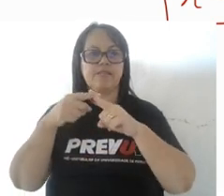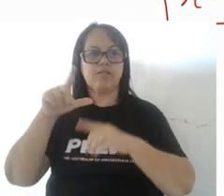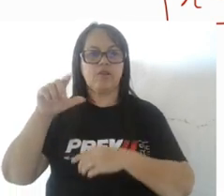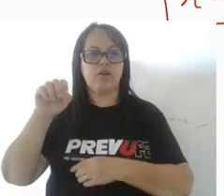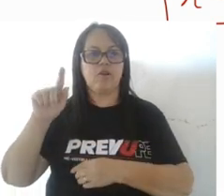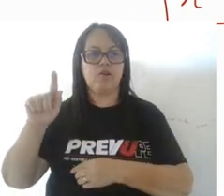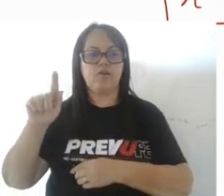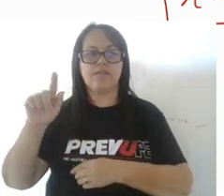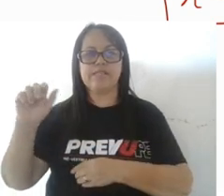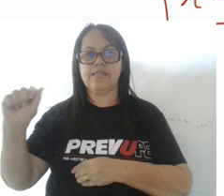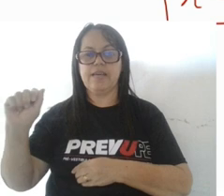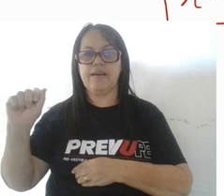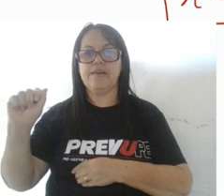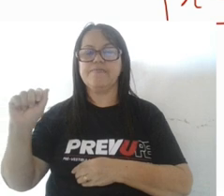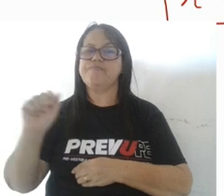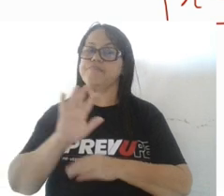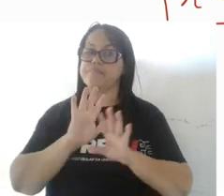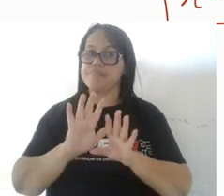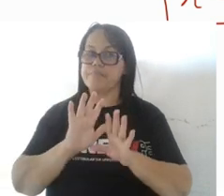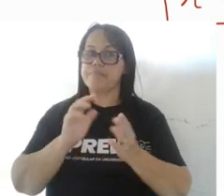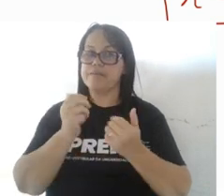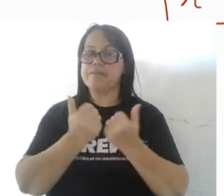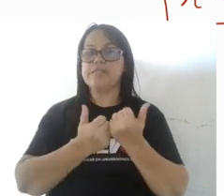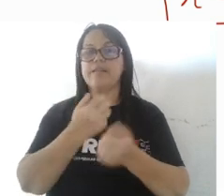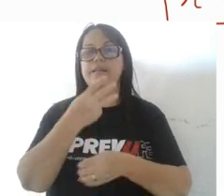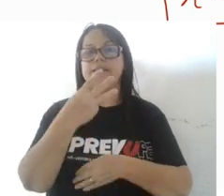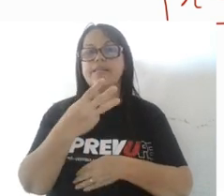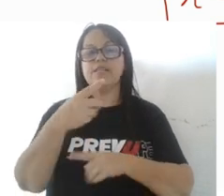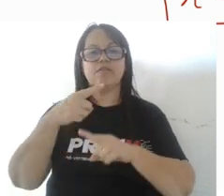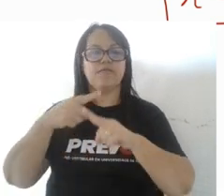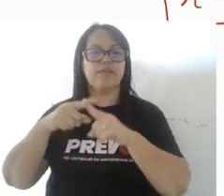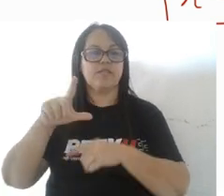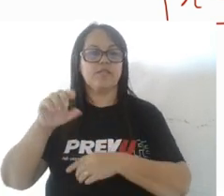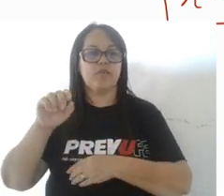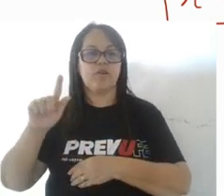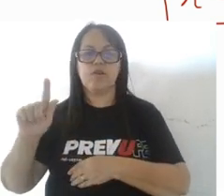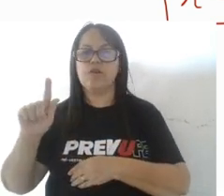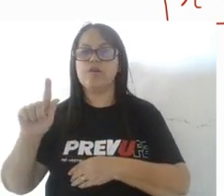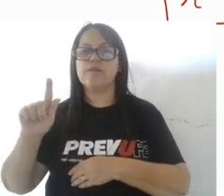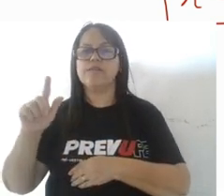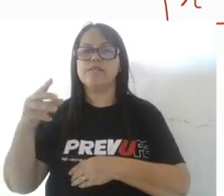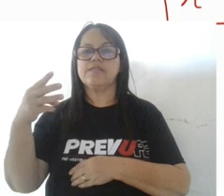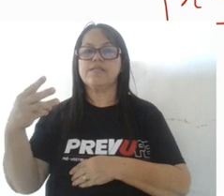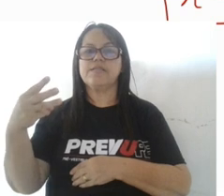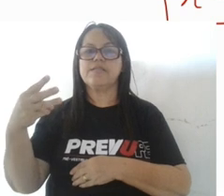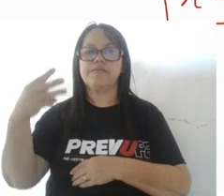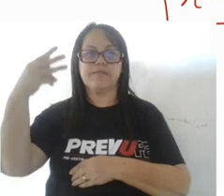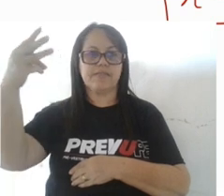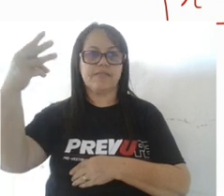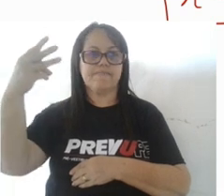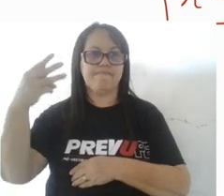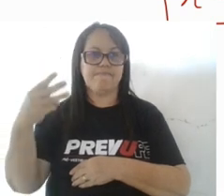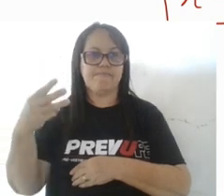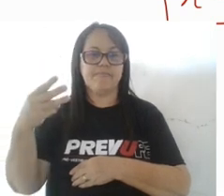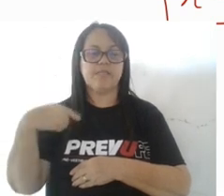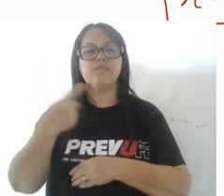vezes log de A, ou seja, 3 vezes log de 3